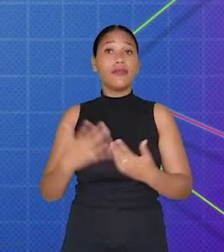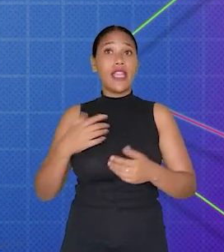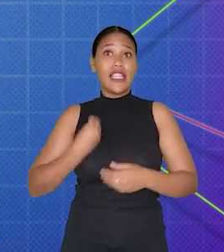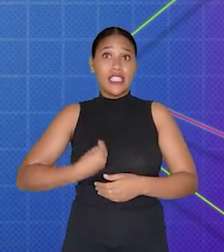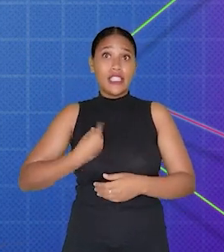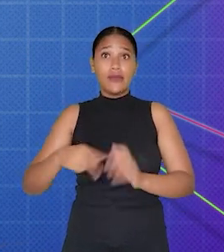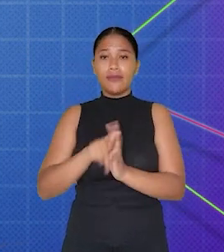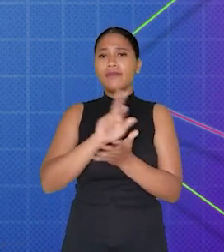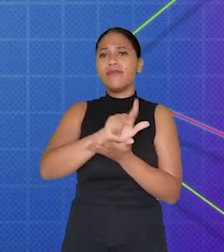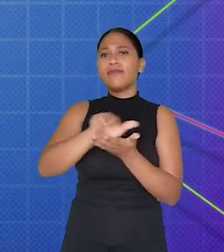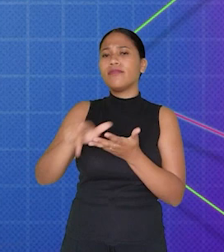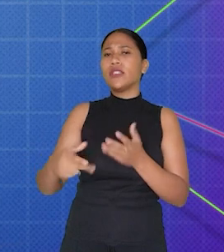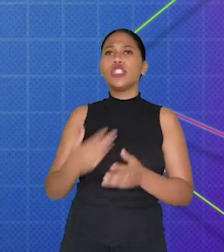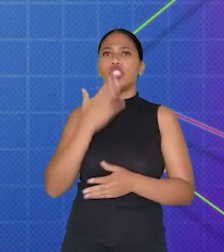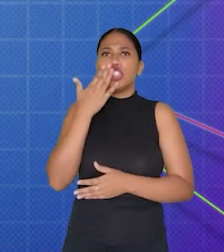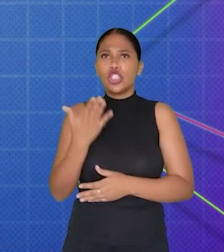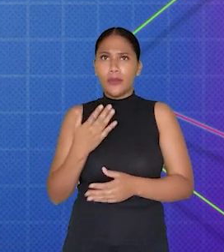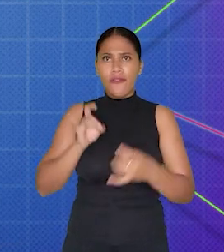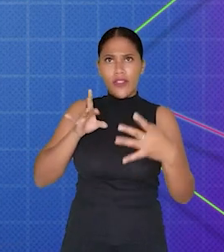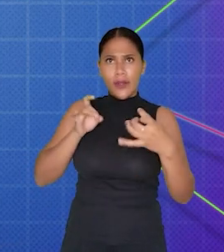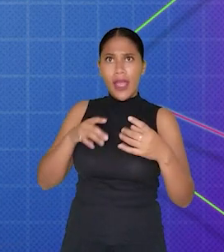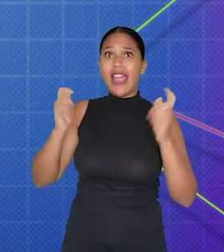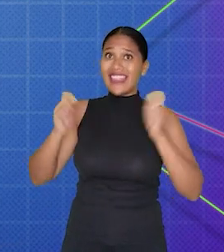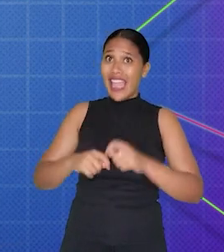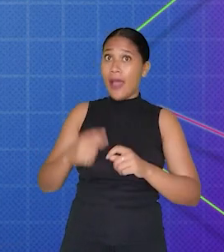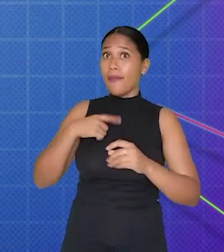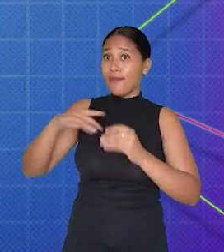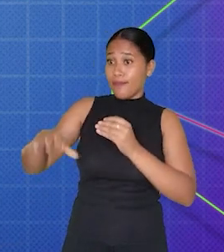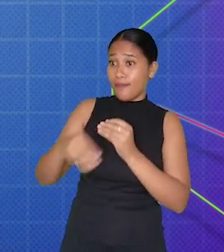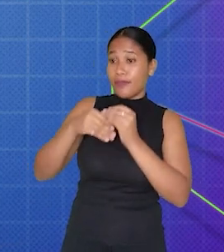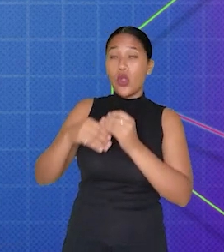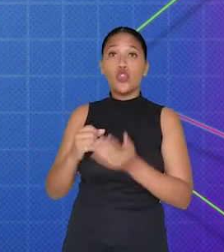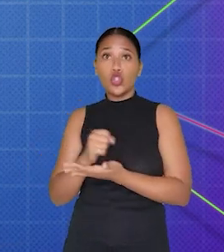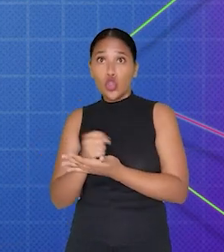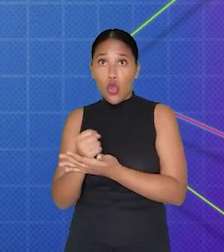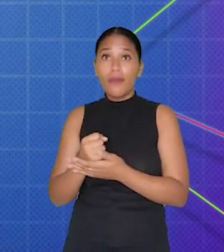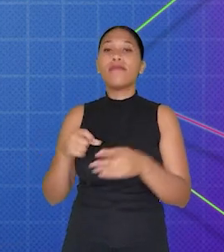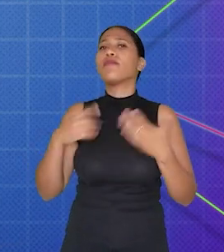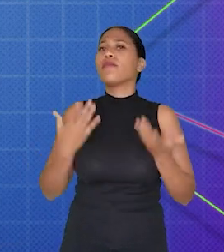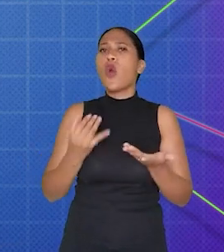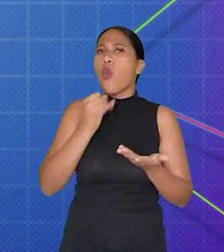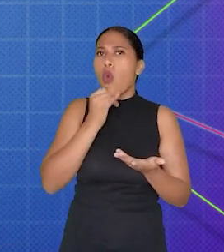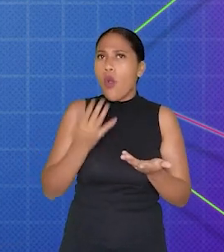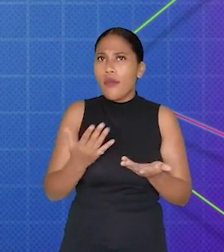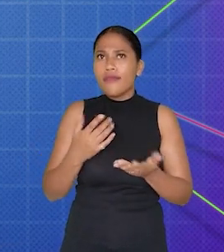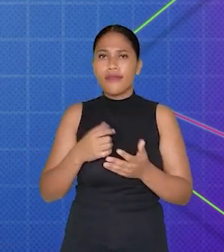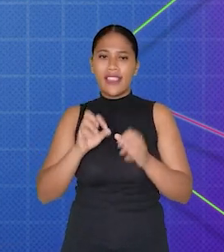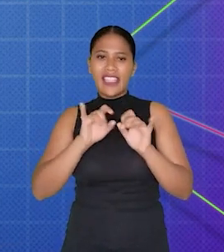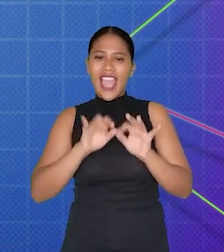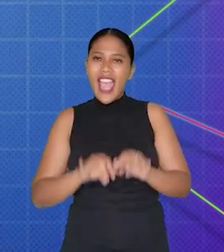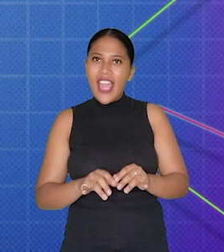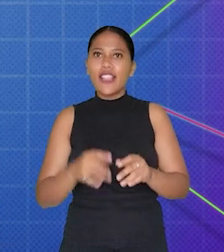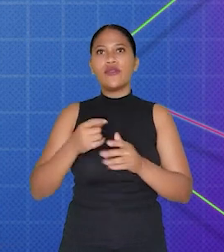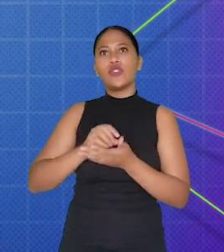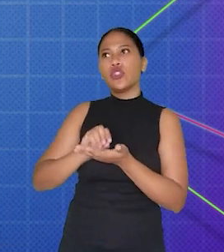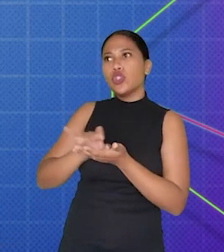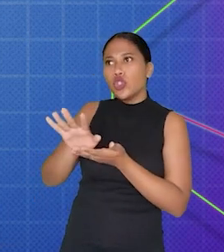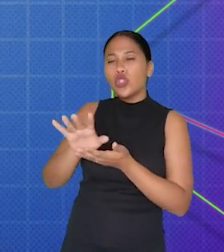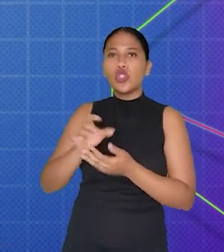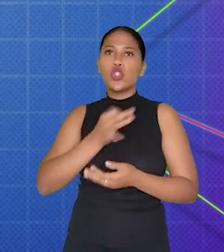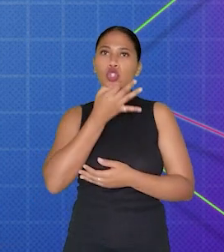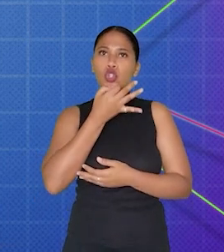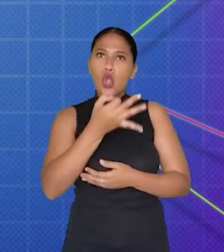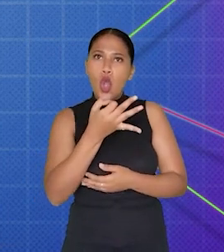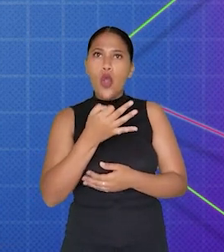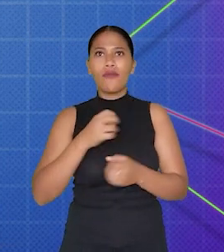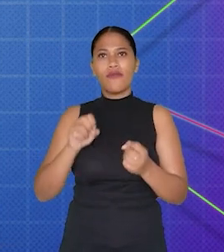sua performance. Existem diversas formas de feedback que podem ser implementadas em um jogo, incluindo mensagem de texto,